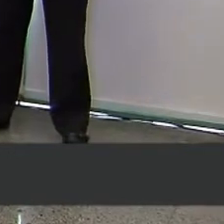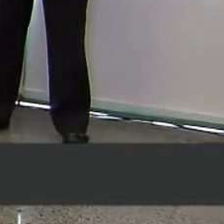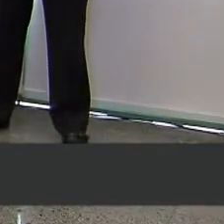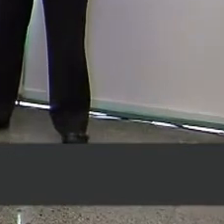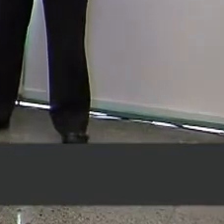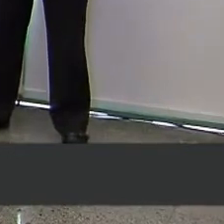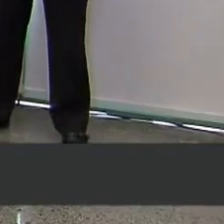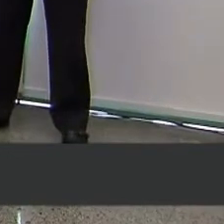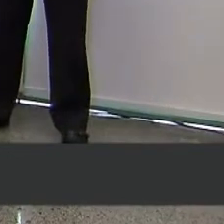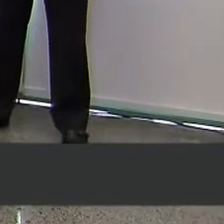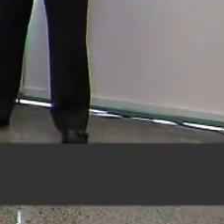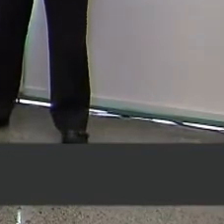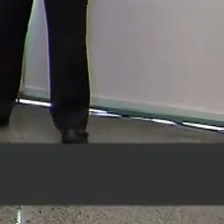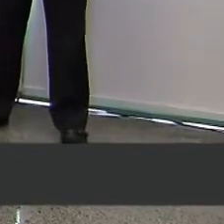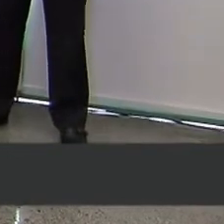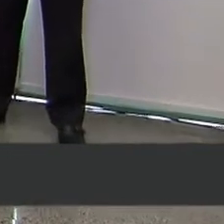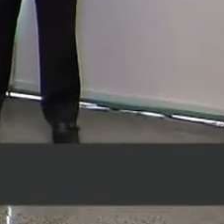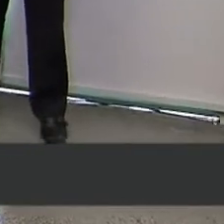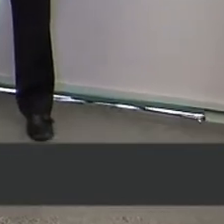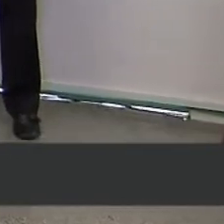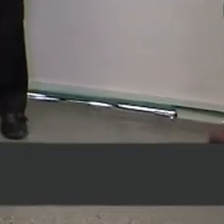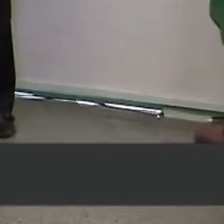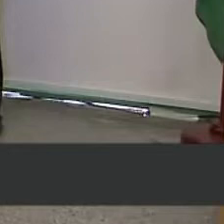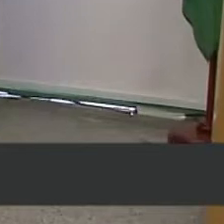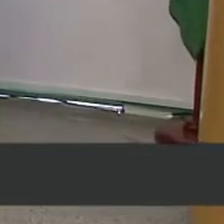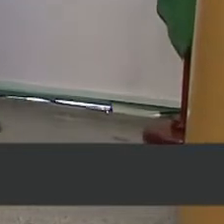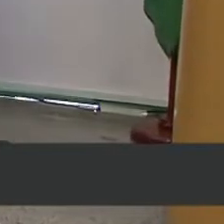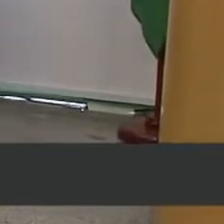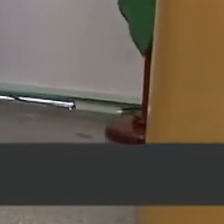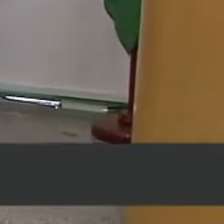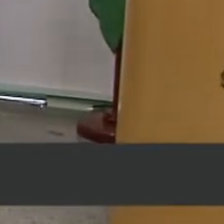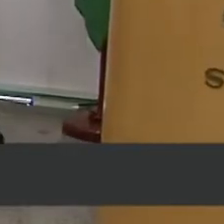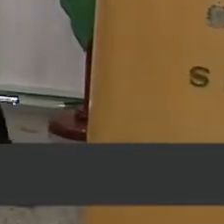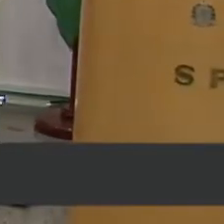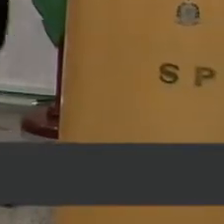palavra o presidente da República, doutor Michel Temer.